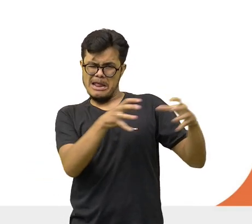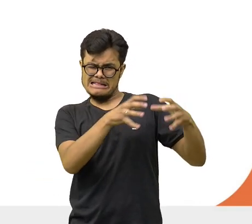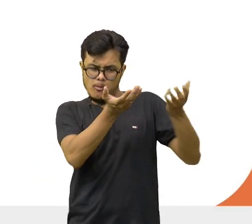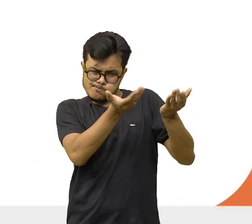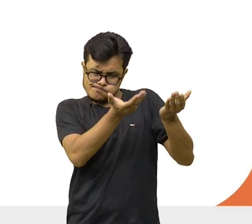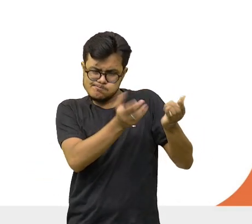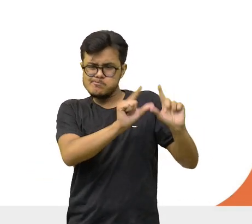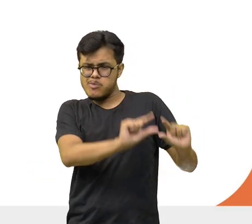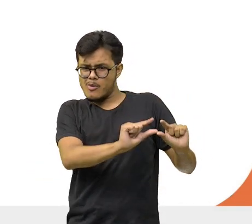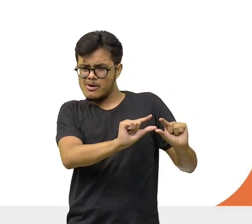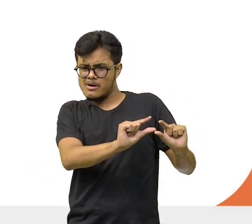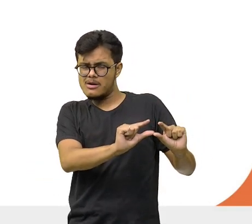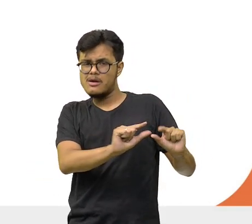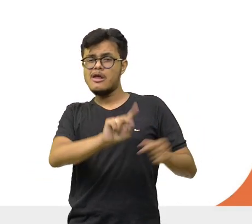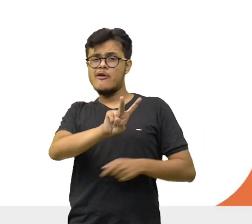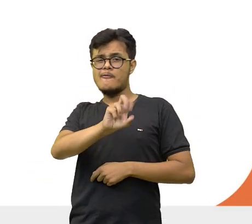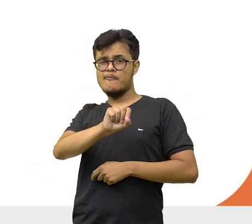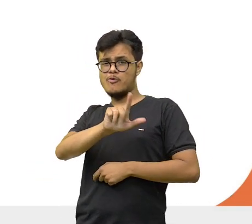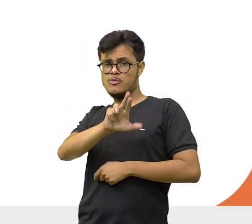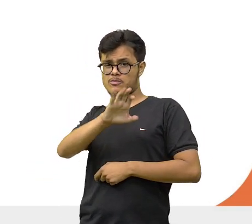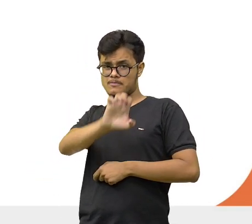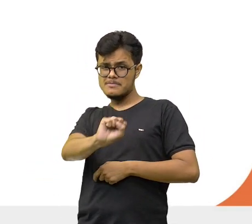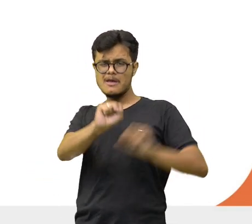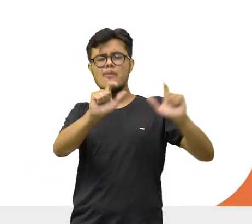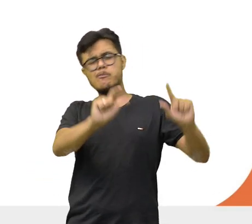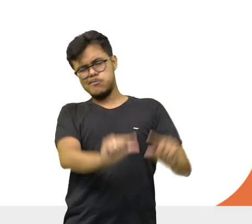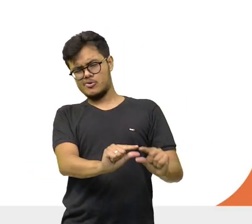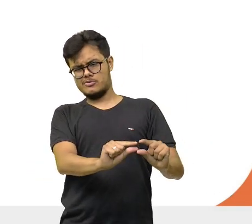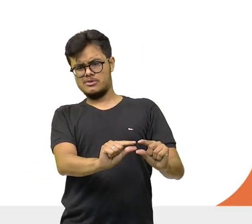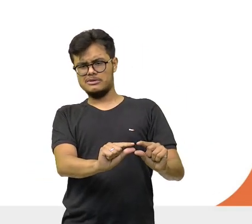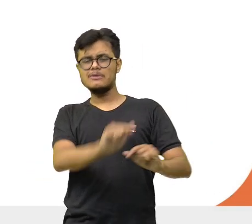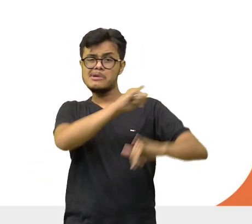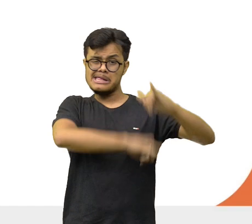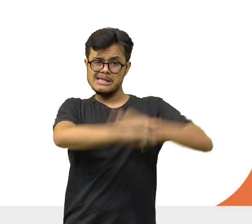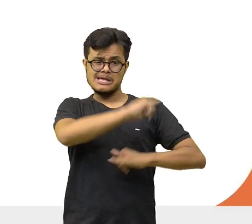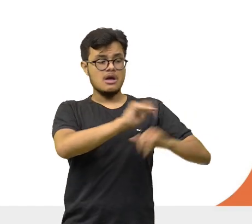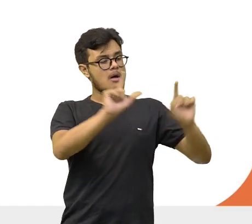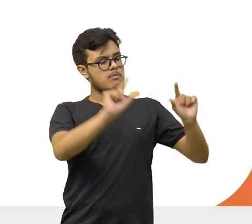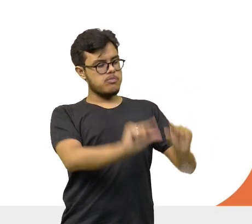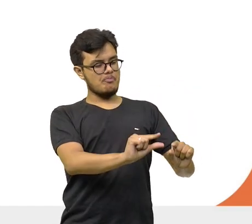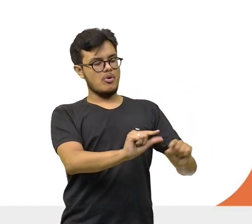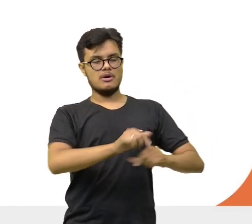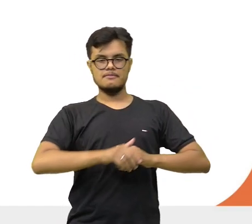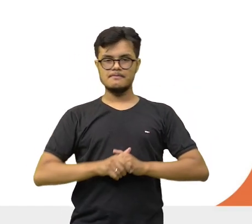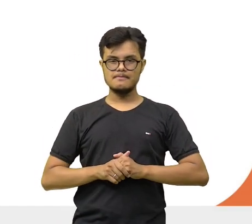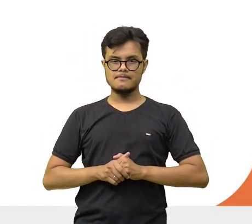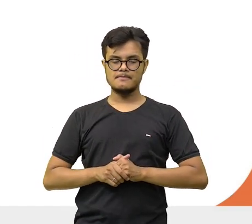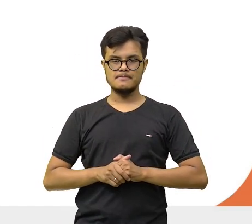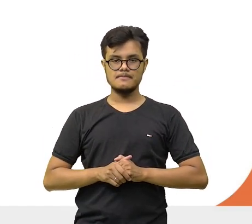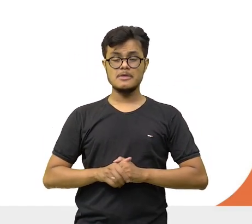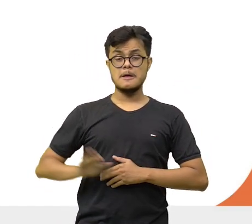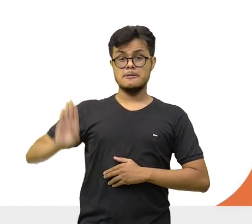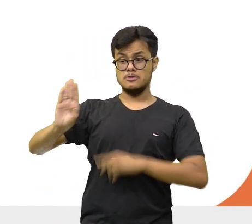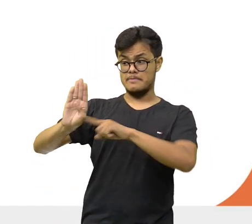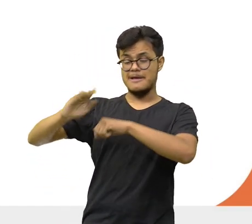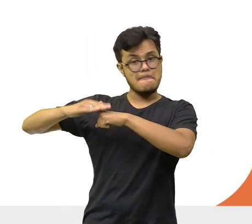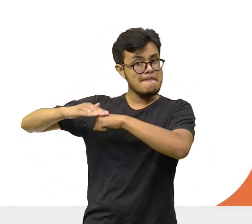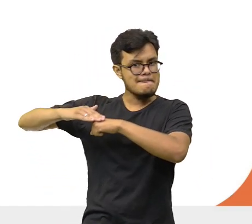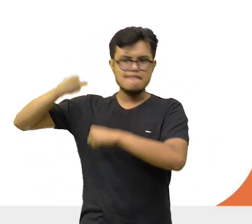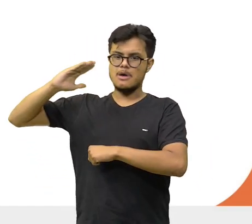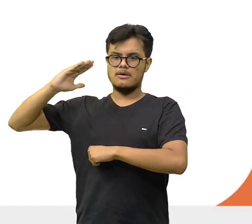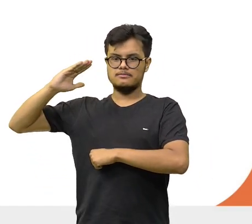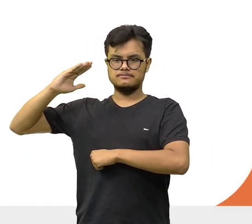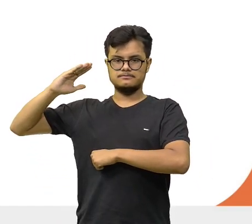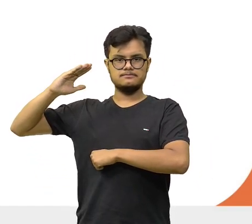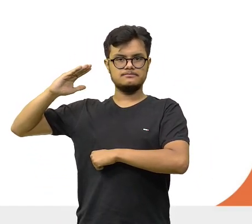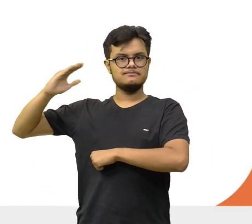Então, eu tenho aqui menor quantidade de energia. No ponto B, eu tenho maior pressão, maior volume,